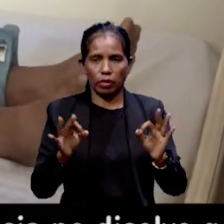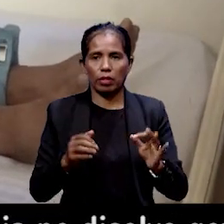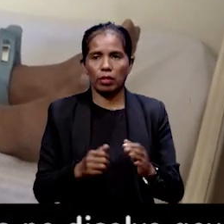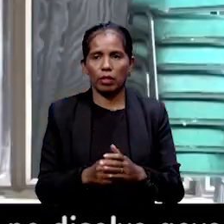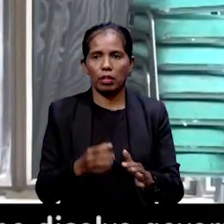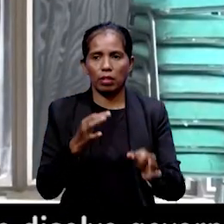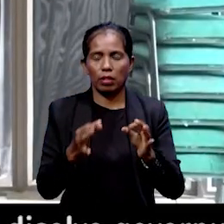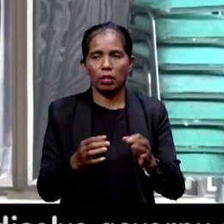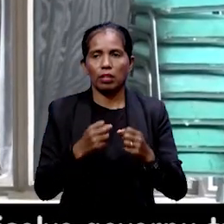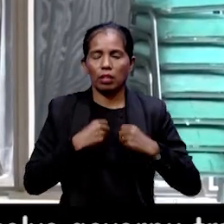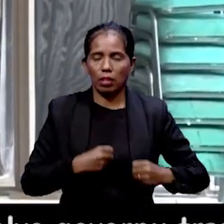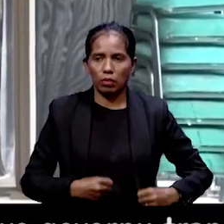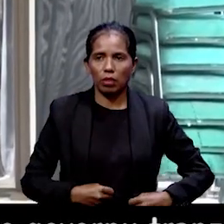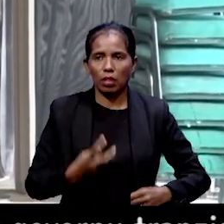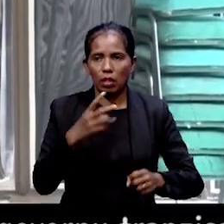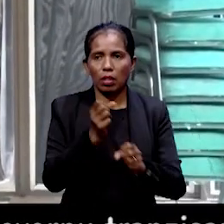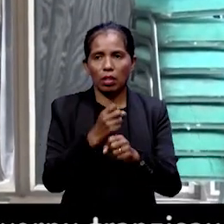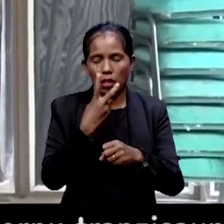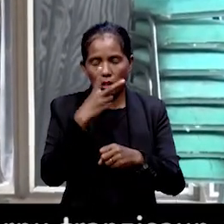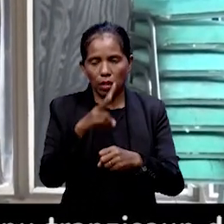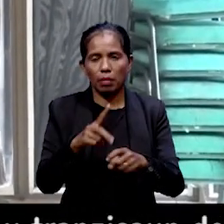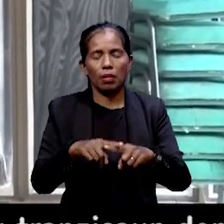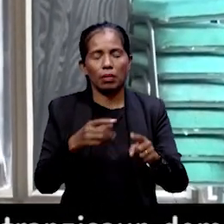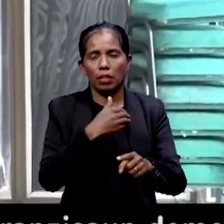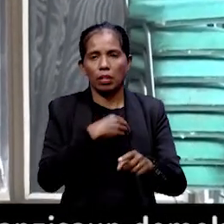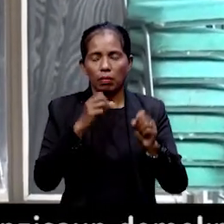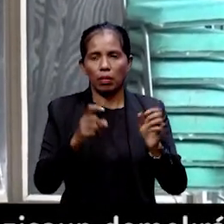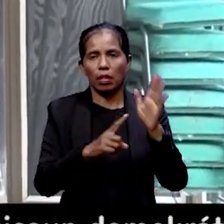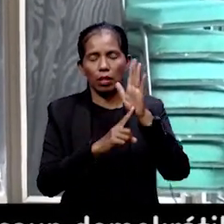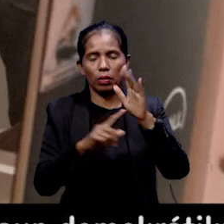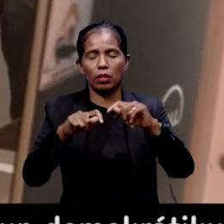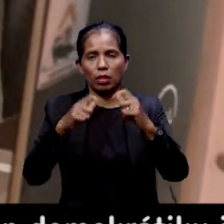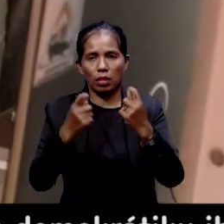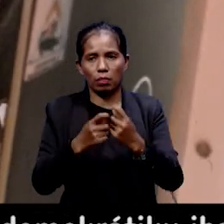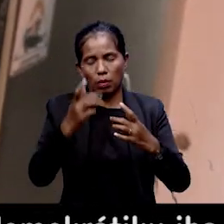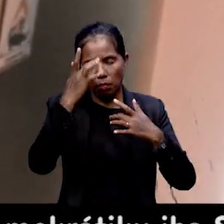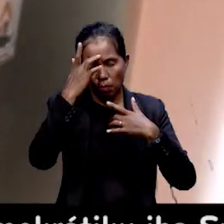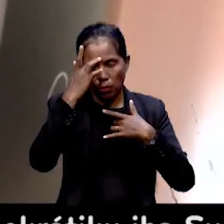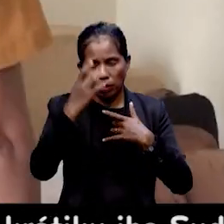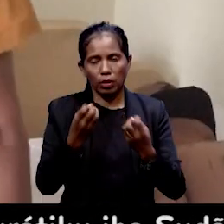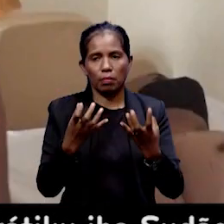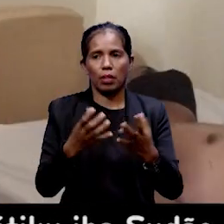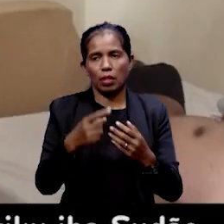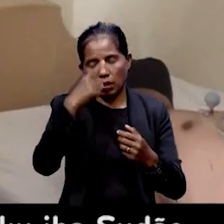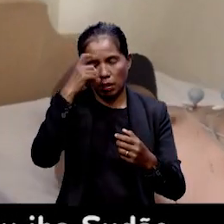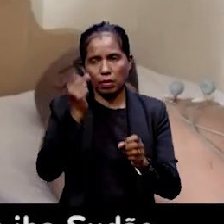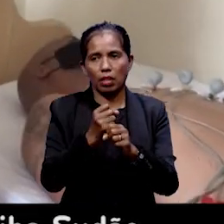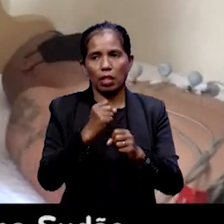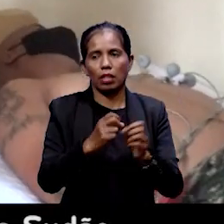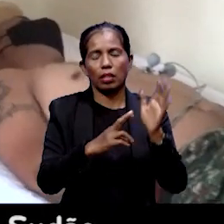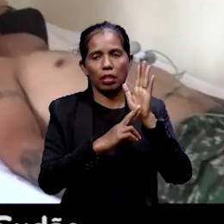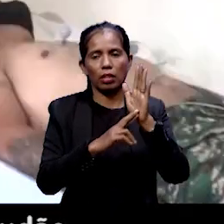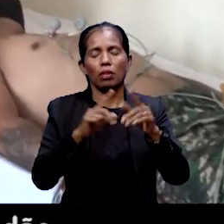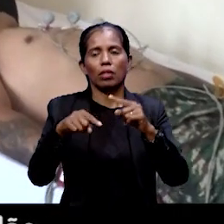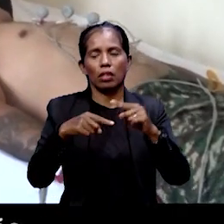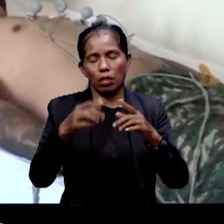que para te Saudi hala ona check up ba forsa sira me be sedak bele fosai tipu moras nebe domina tamba se halo relatorio ban hira